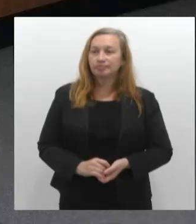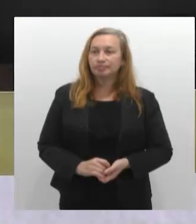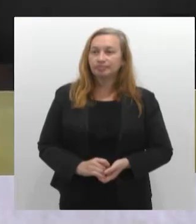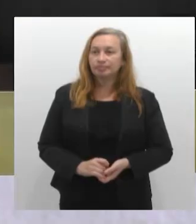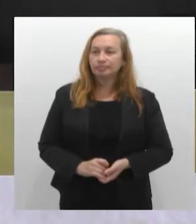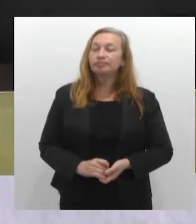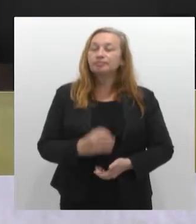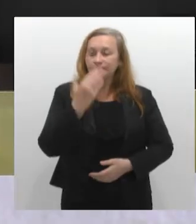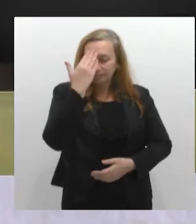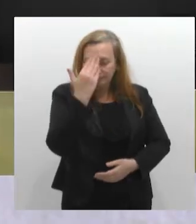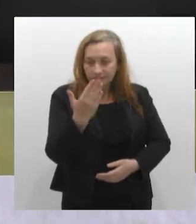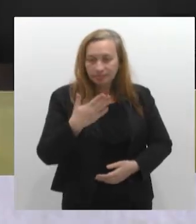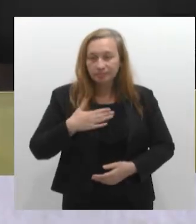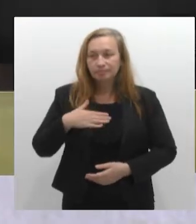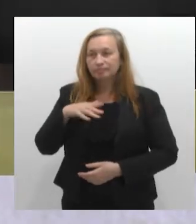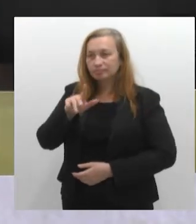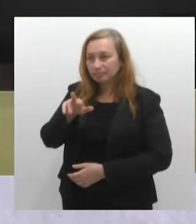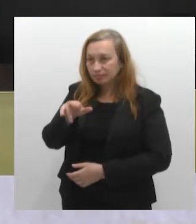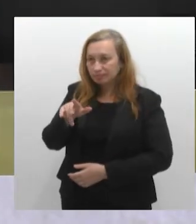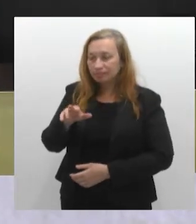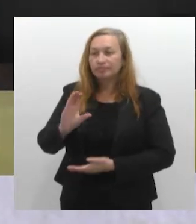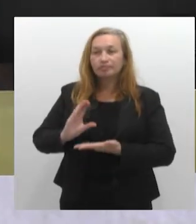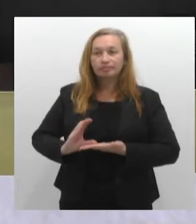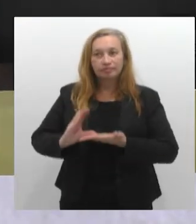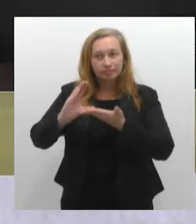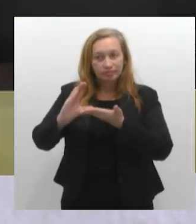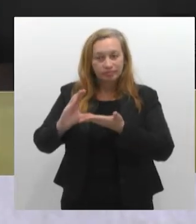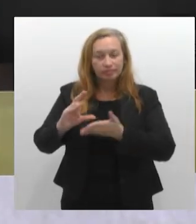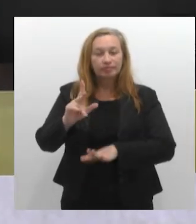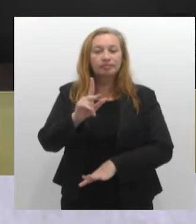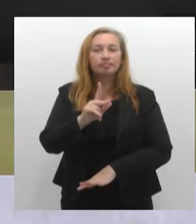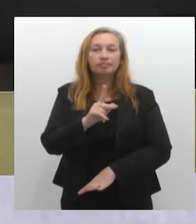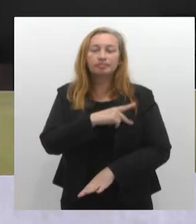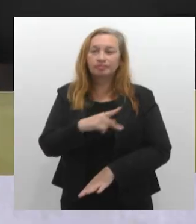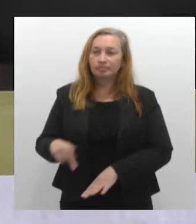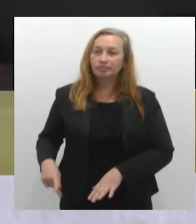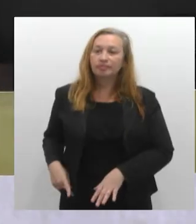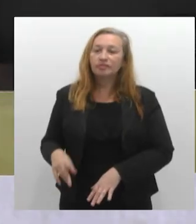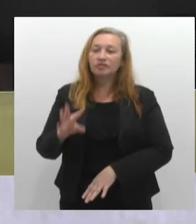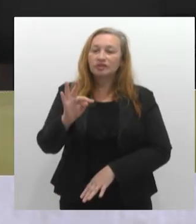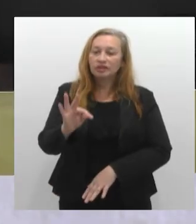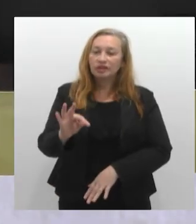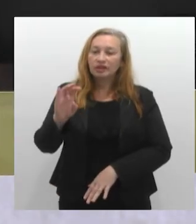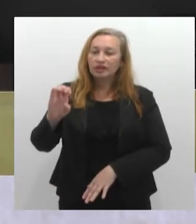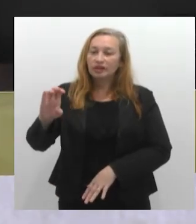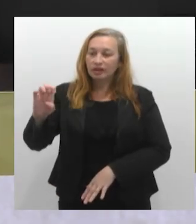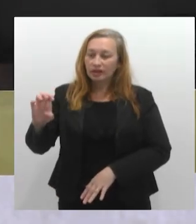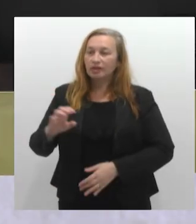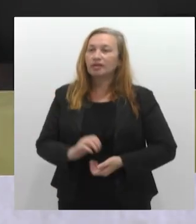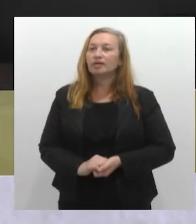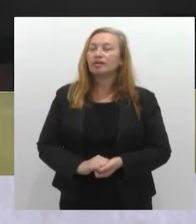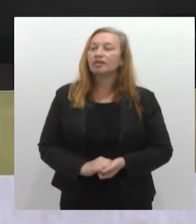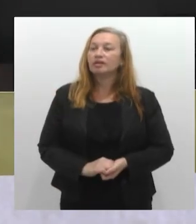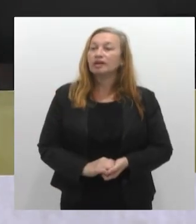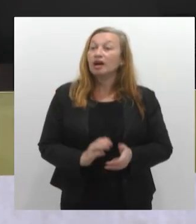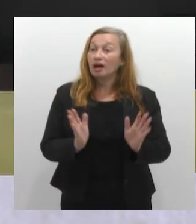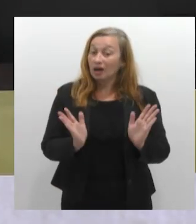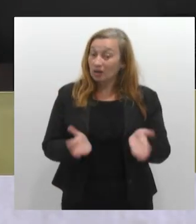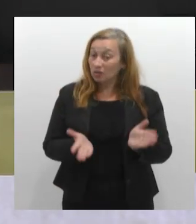Muito obrigado, meu irmão conselheiro, presidente do TCE, obrigado pelas palavras. Eu